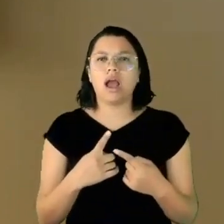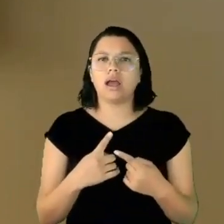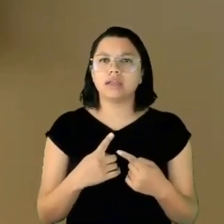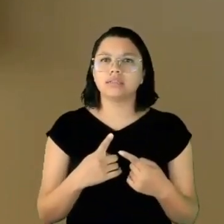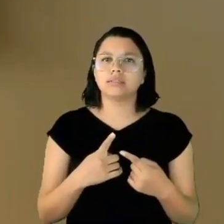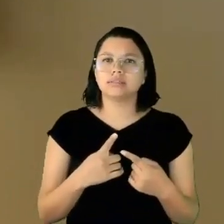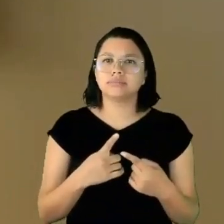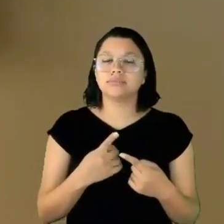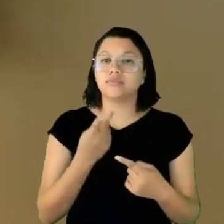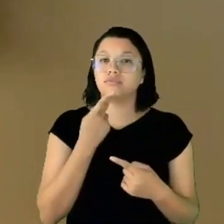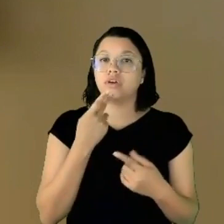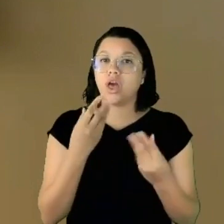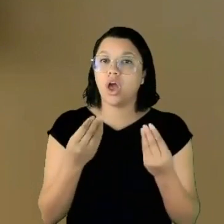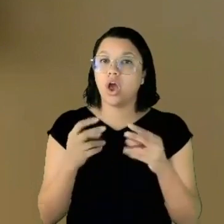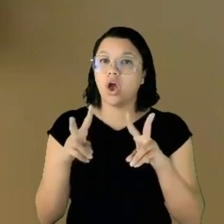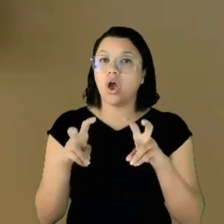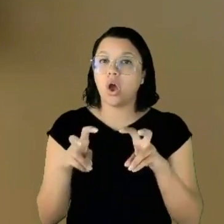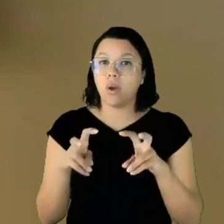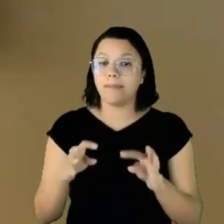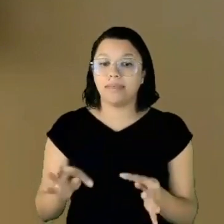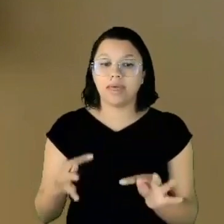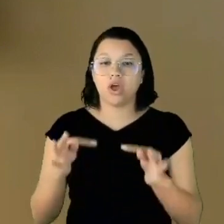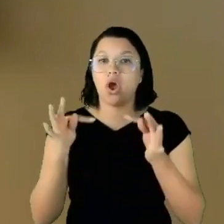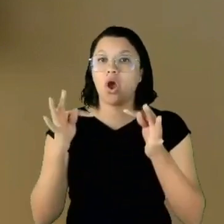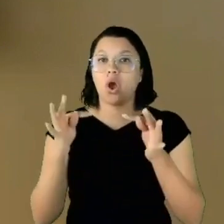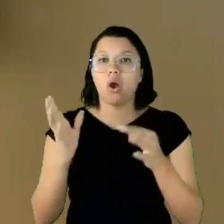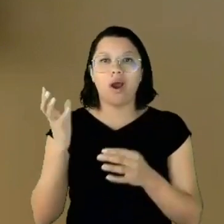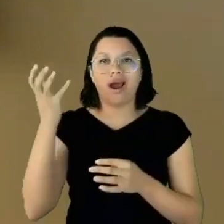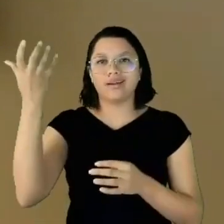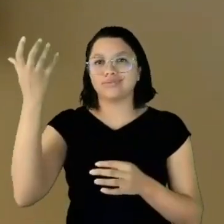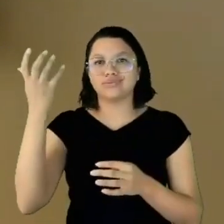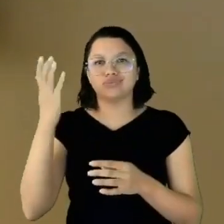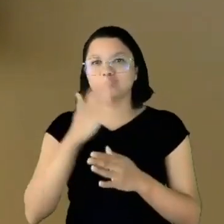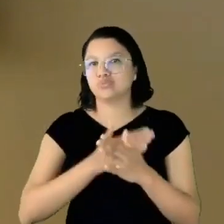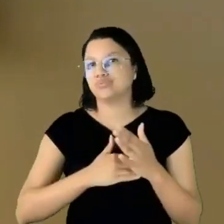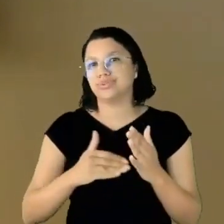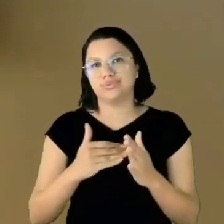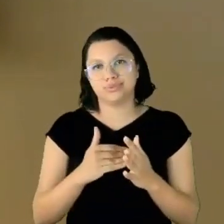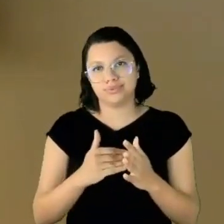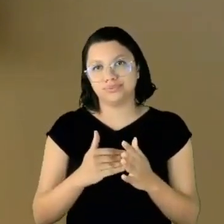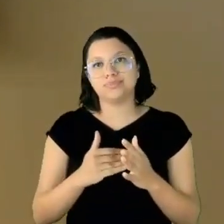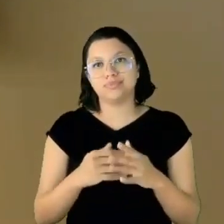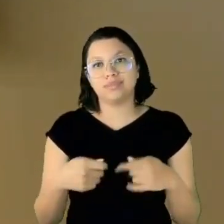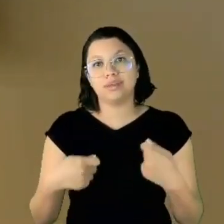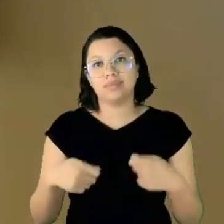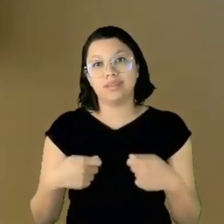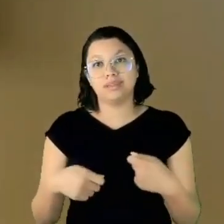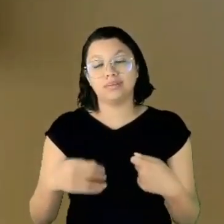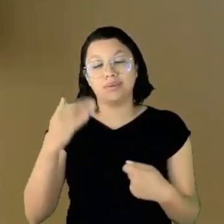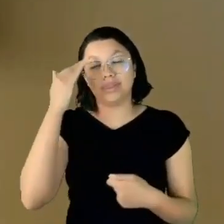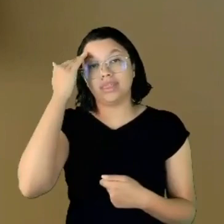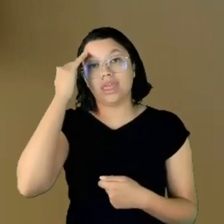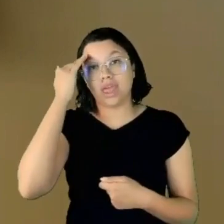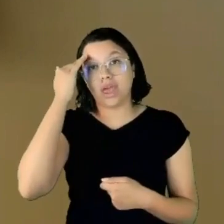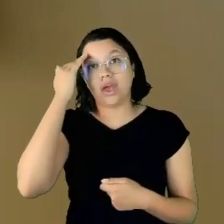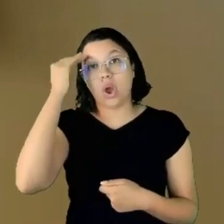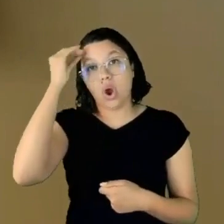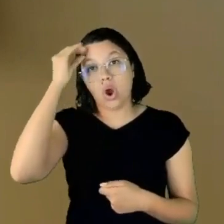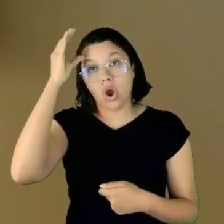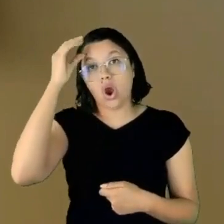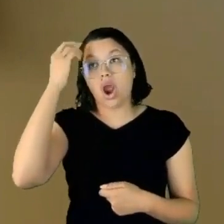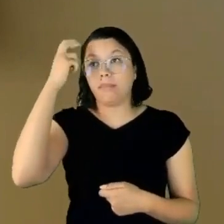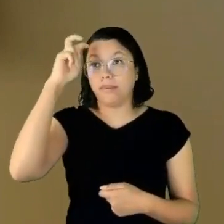argumento do doutor Denilson de que a tecnologia não vai resolver tudo a gente precisa ter a sabedoria de muitas vezes